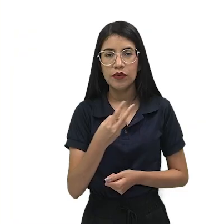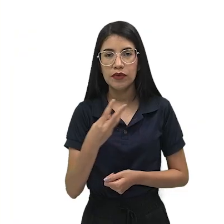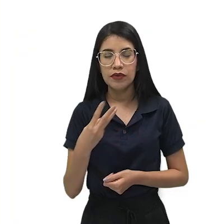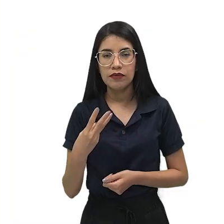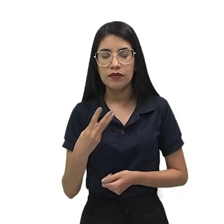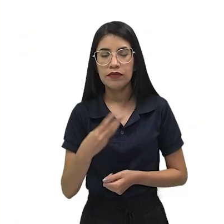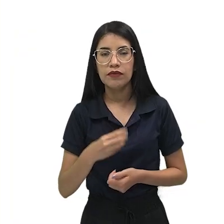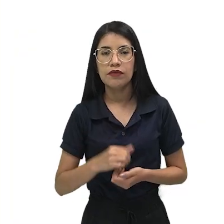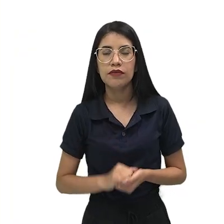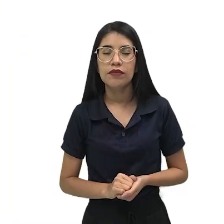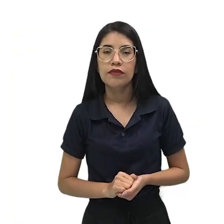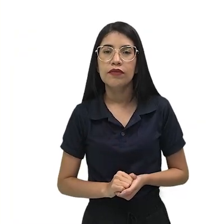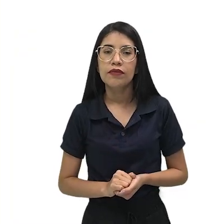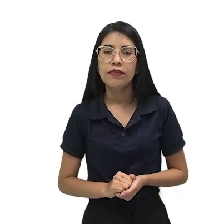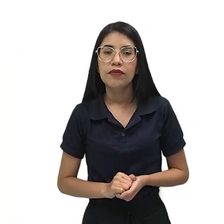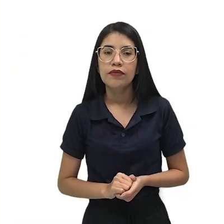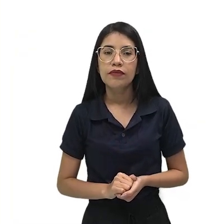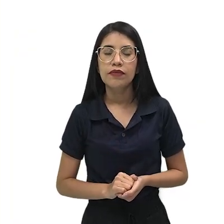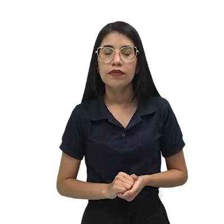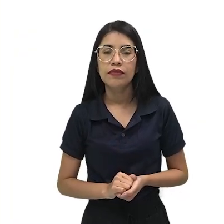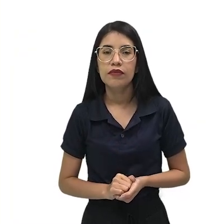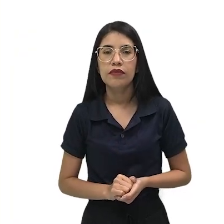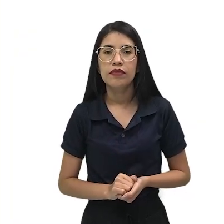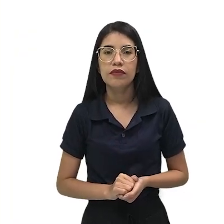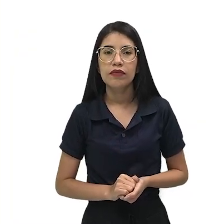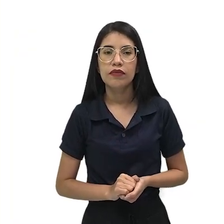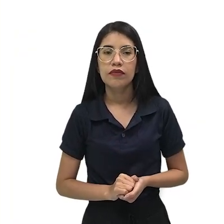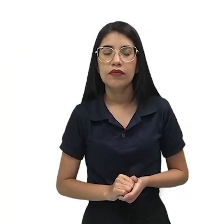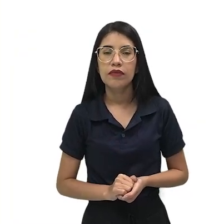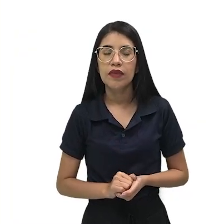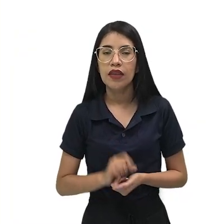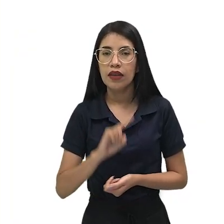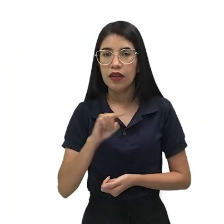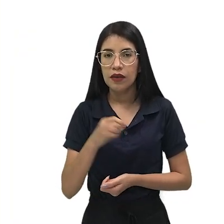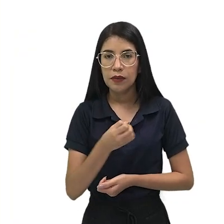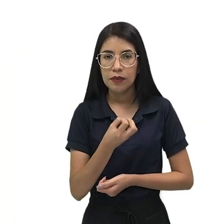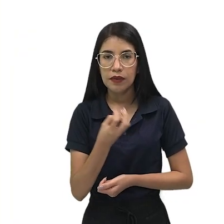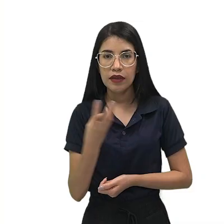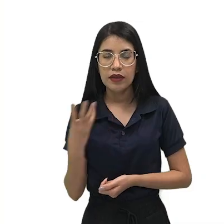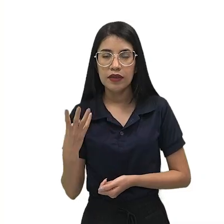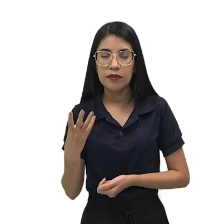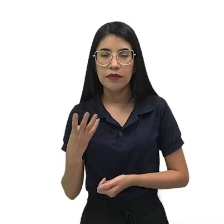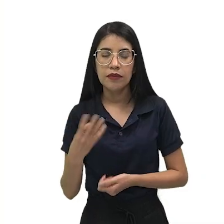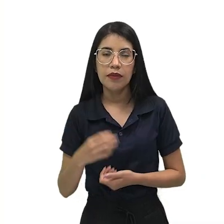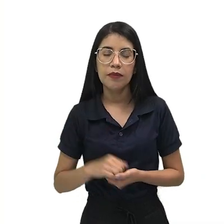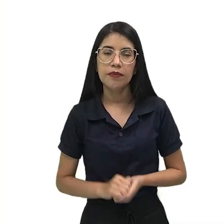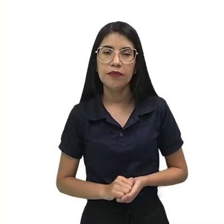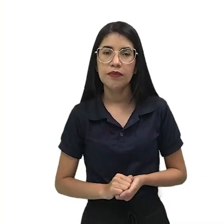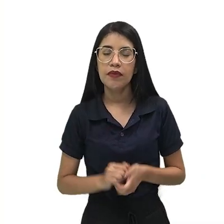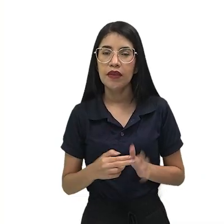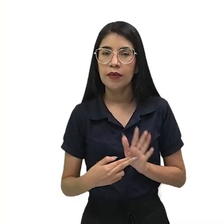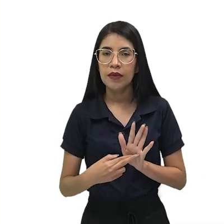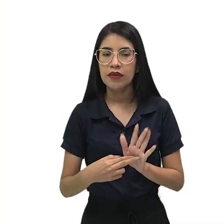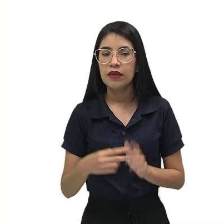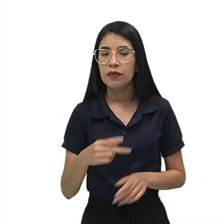123, o número todo. Agora, parte decimal, que eu vou chamar PD, ó.